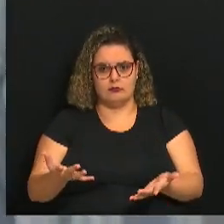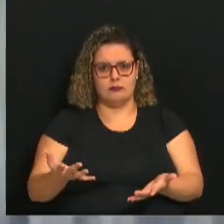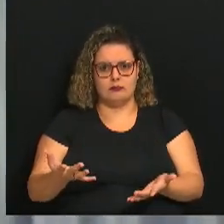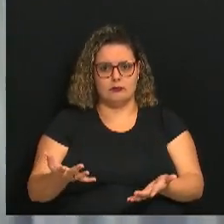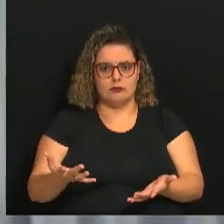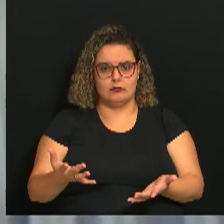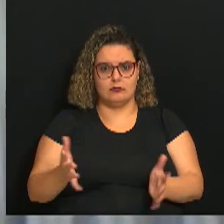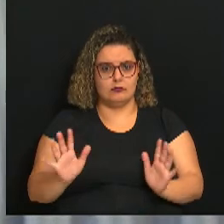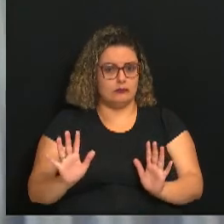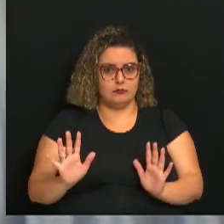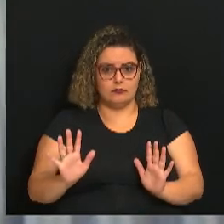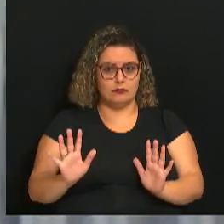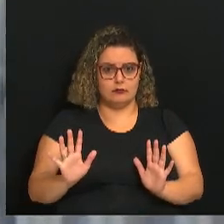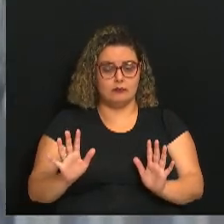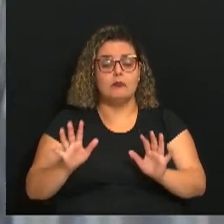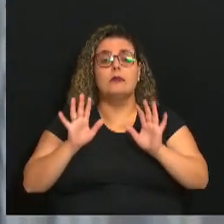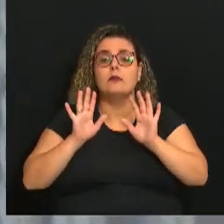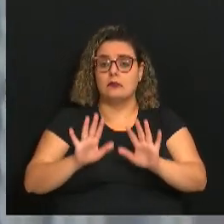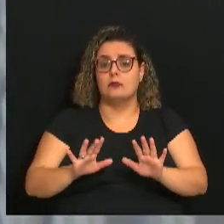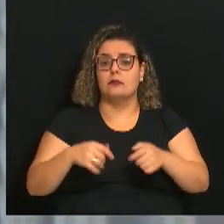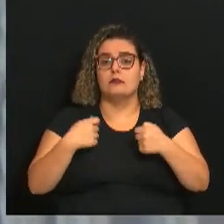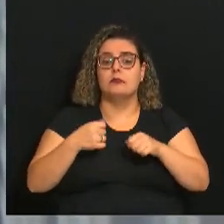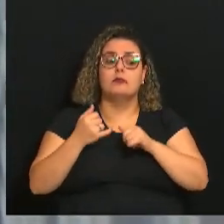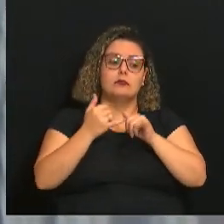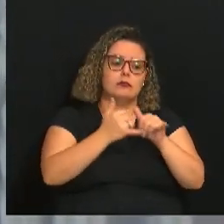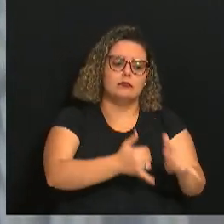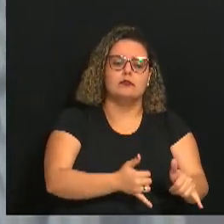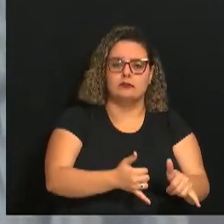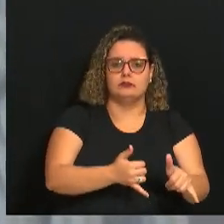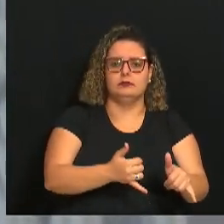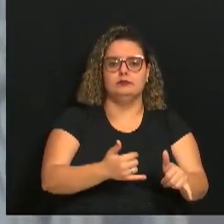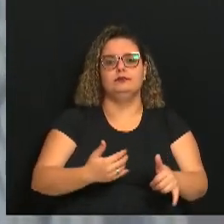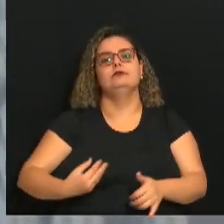vai deixar porque ela precisa, né, sobreviver.